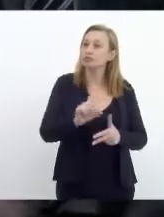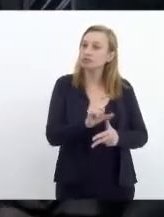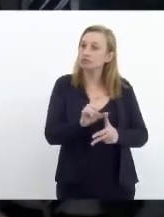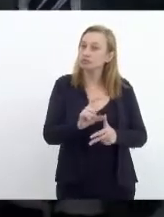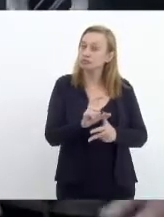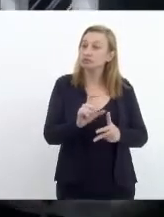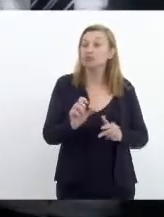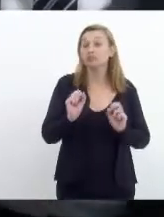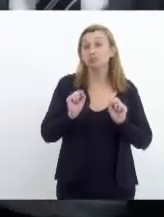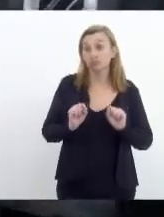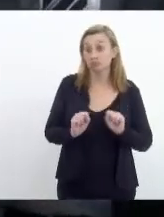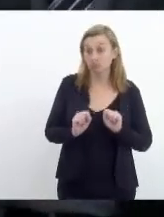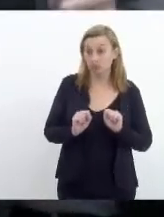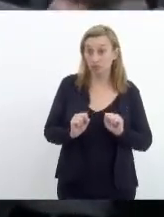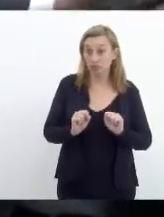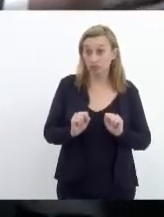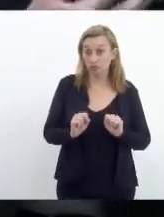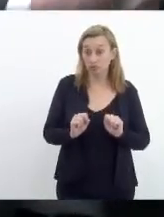Executivo